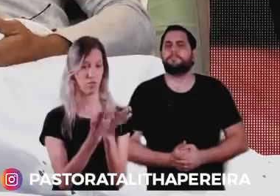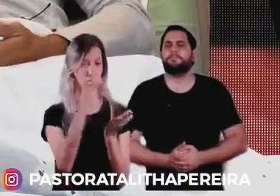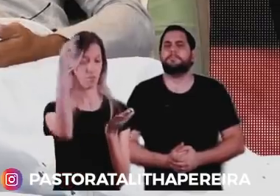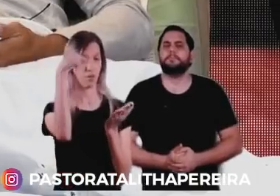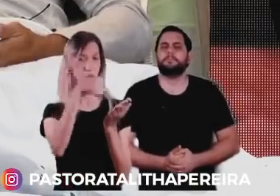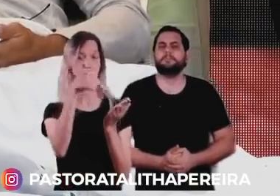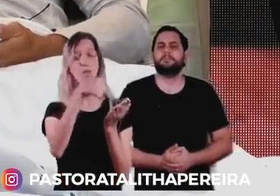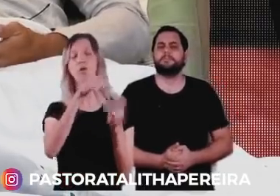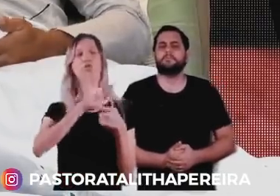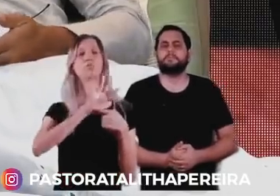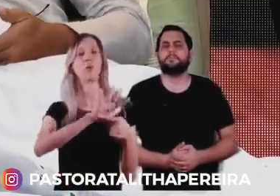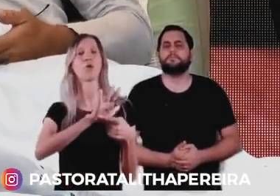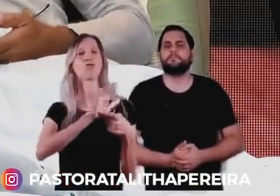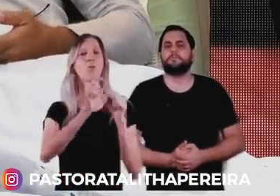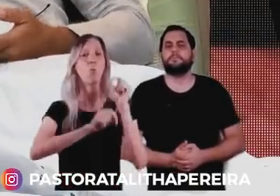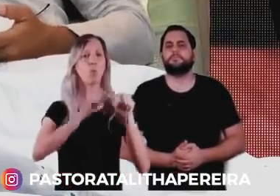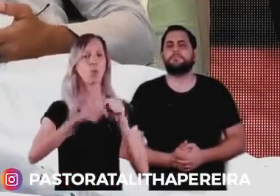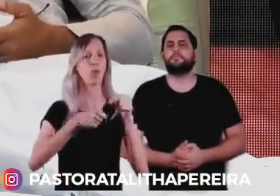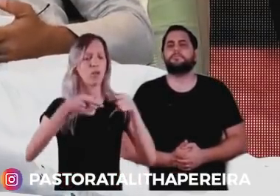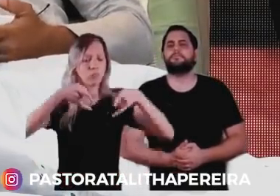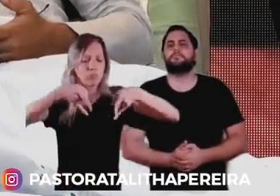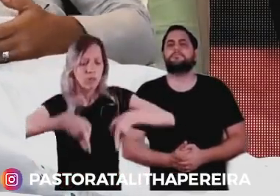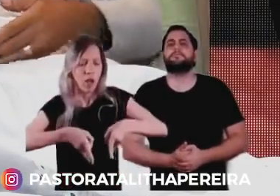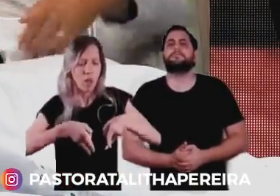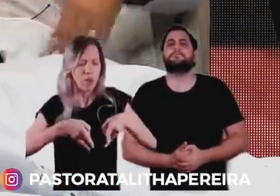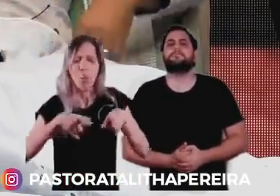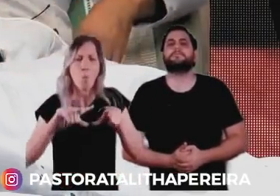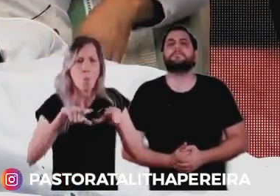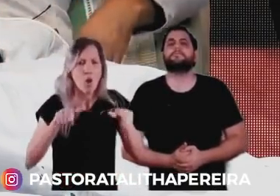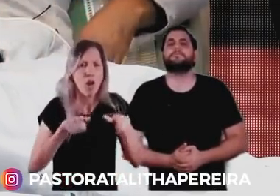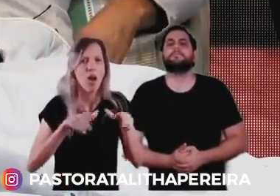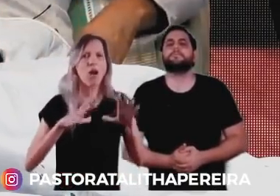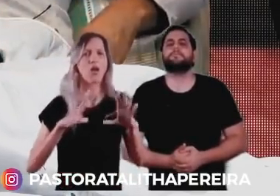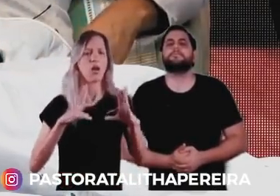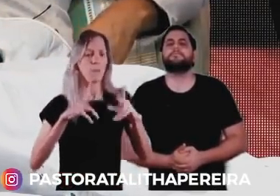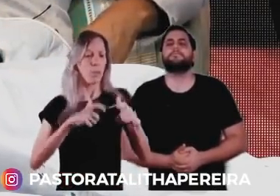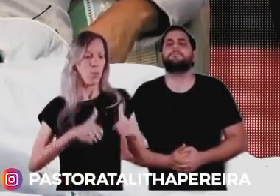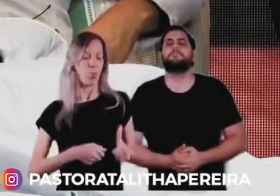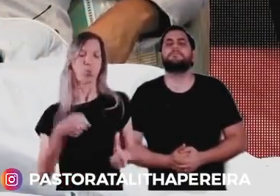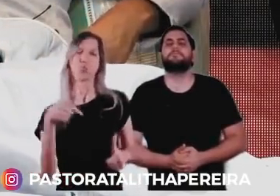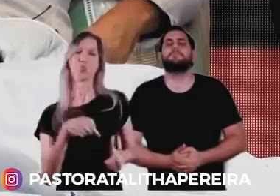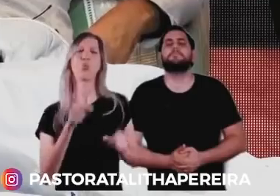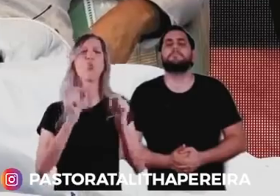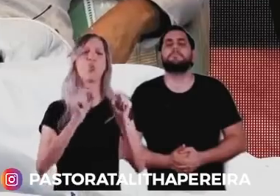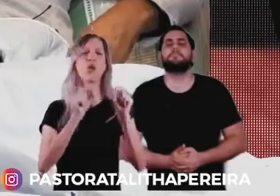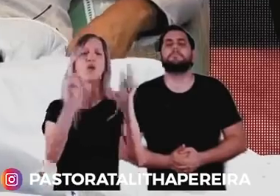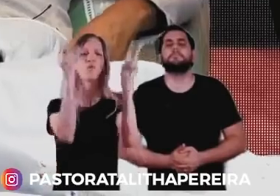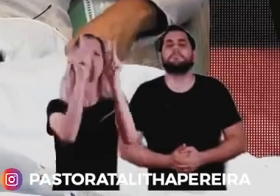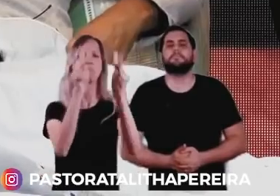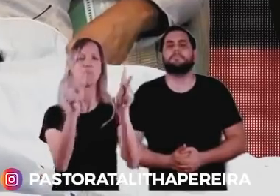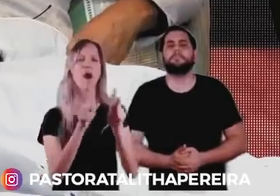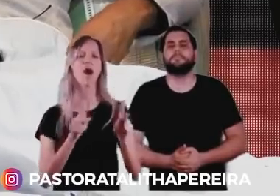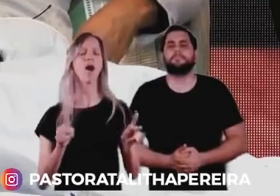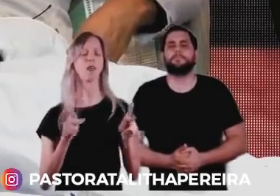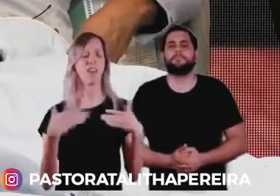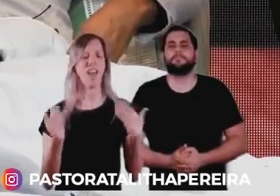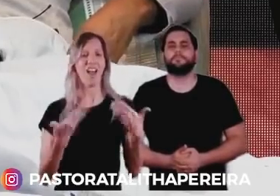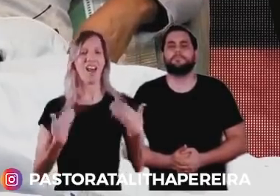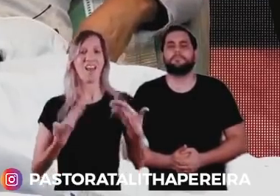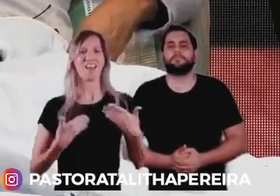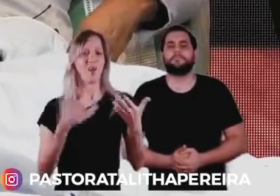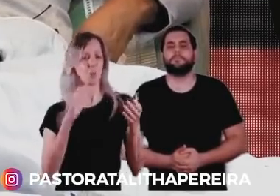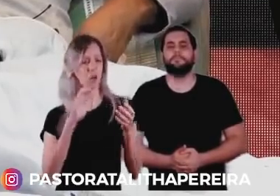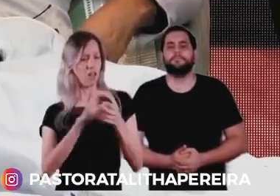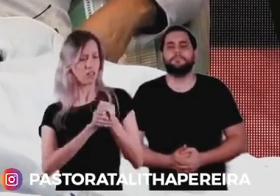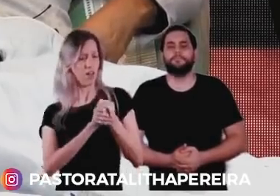se refere a um leito sem mácula, é um leito sem mancha, né? Ou seja, um leito que traz paz, que traz alegria, né? Que